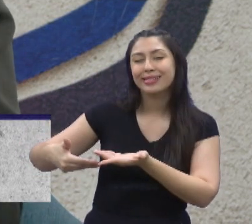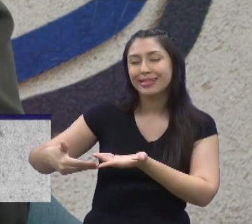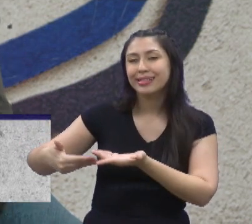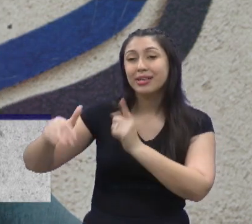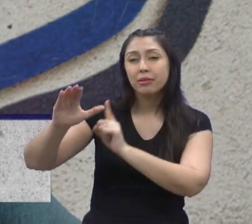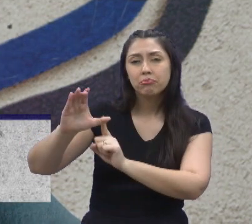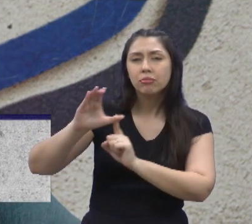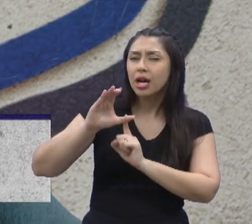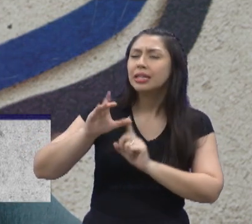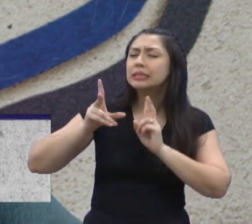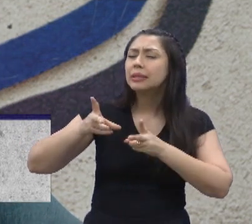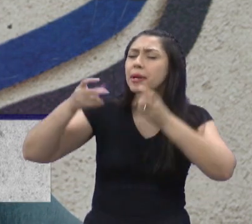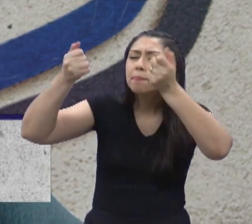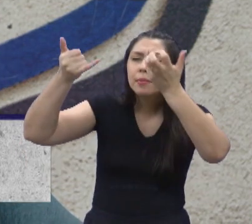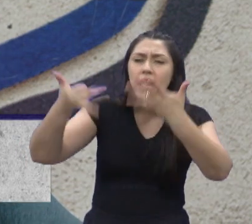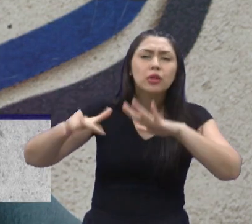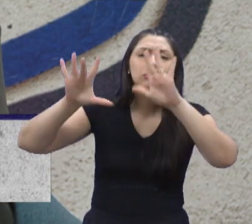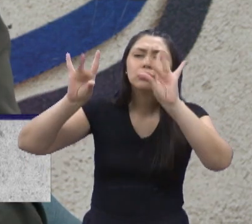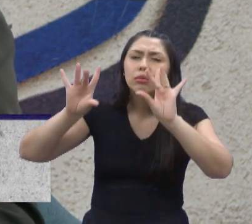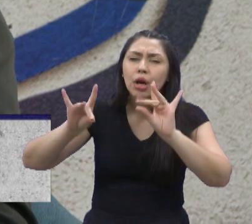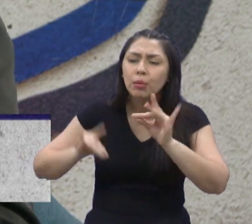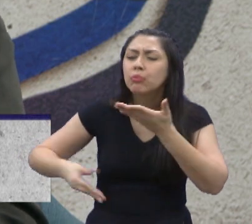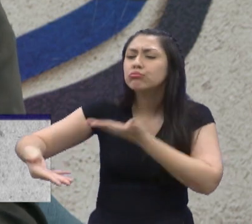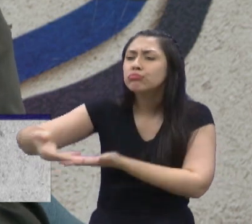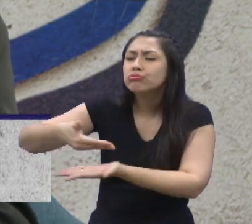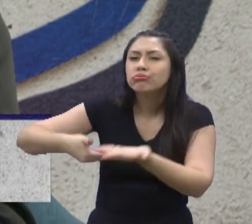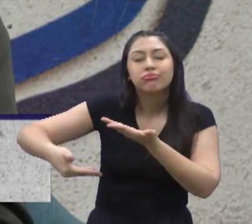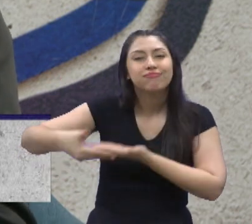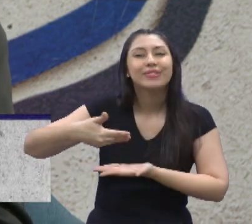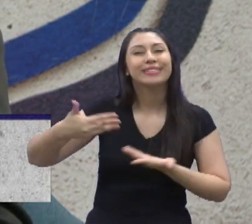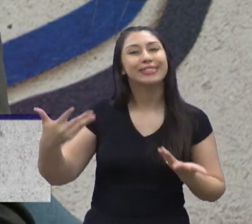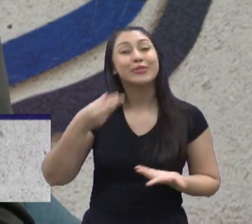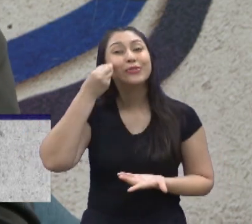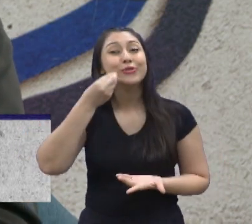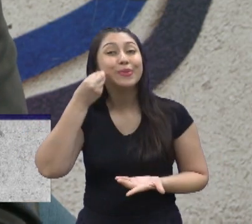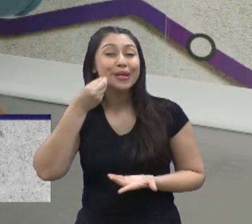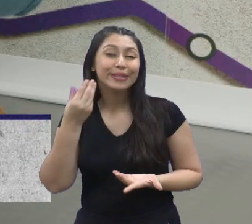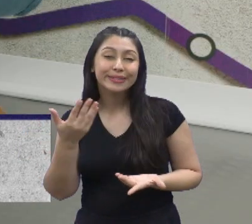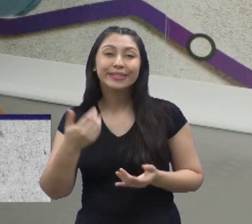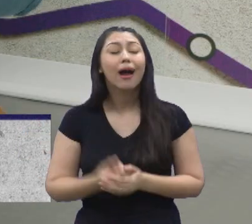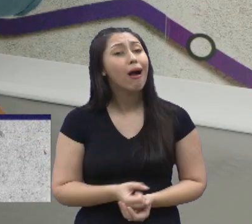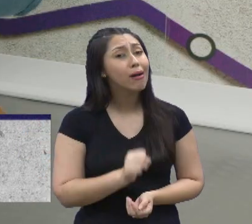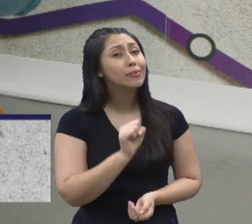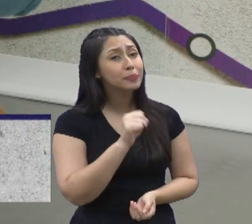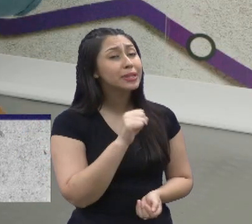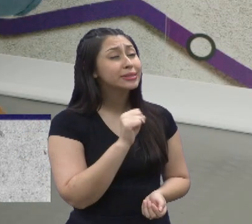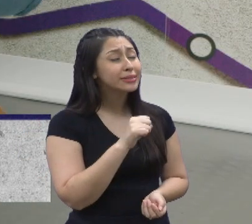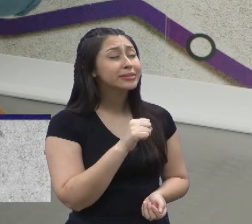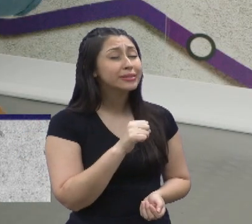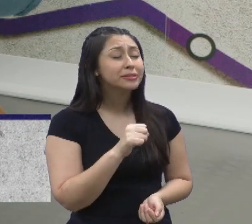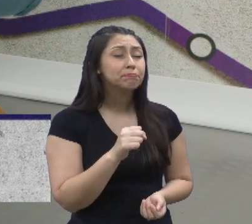bem explicativa, bem dinâmica, né? Então traz aquela experiência para o físico aqui, né? Claro, exatamente, né?